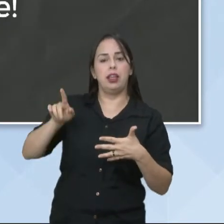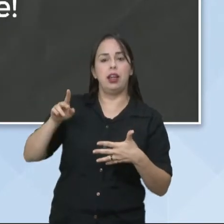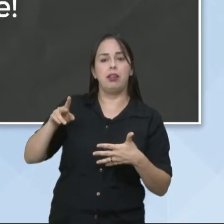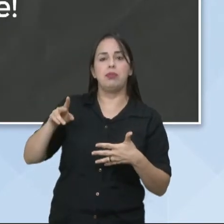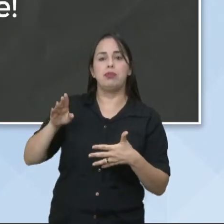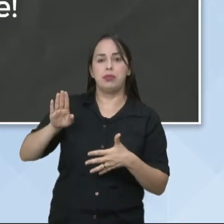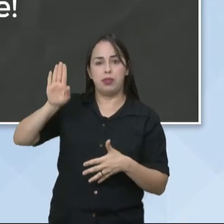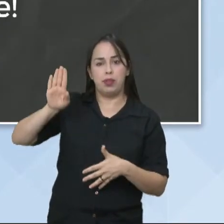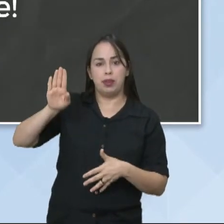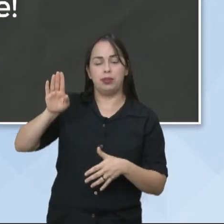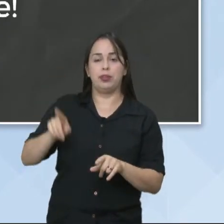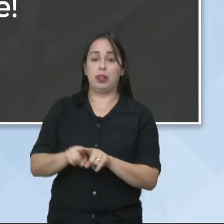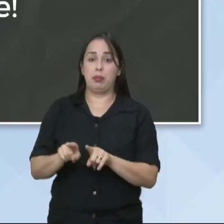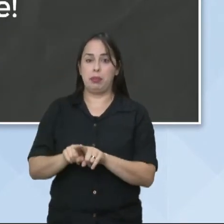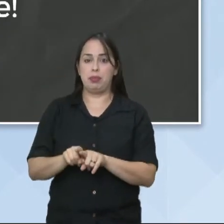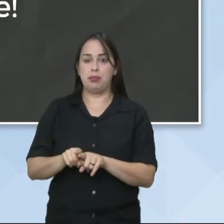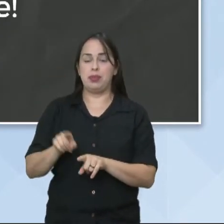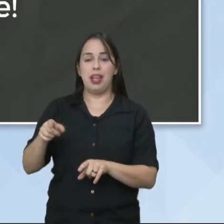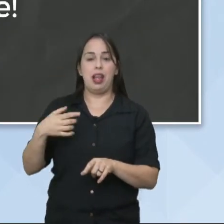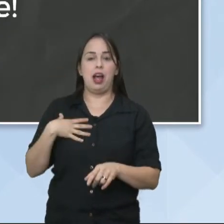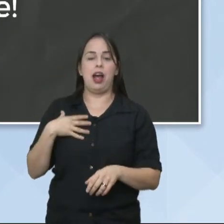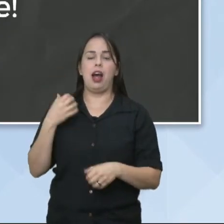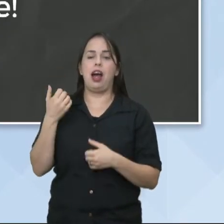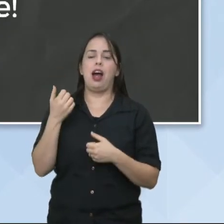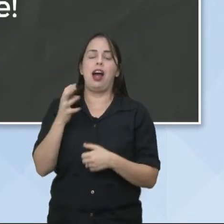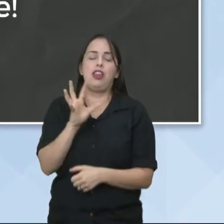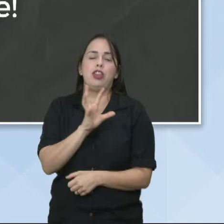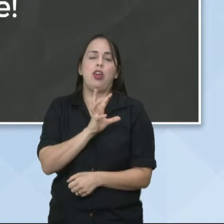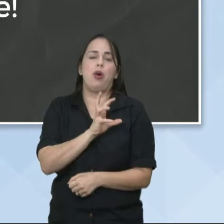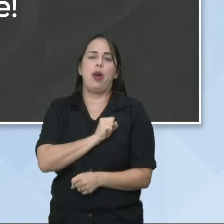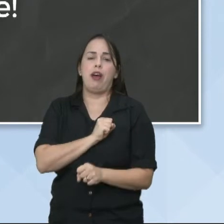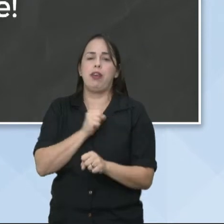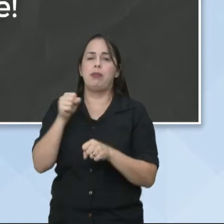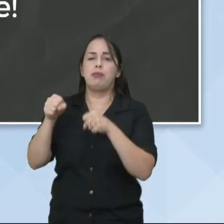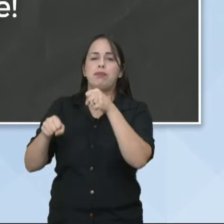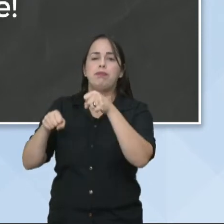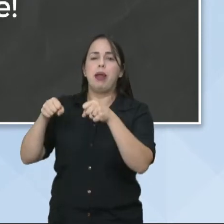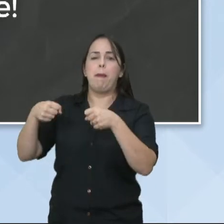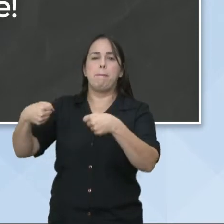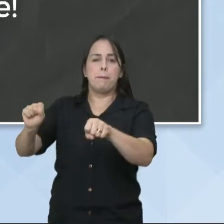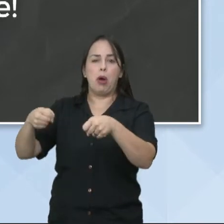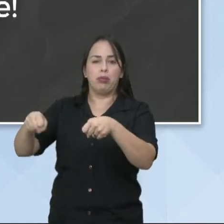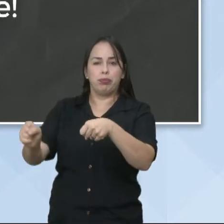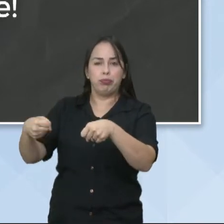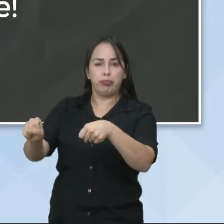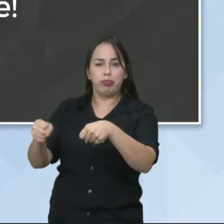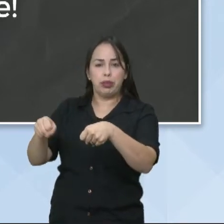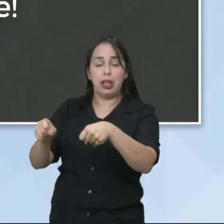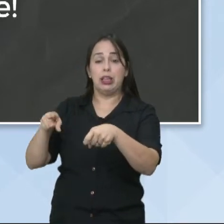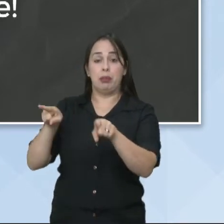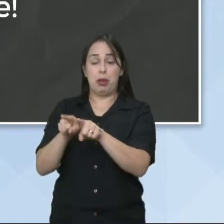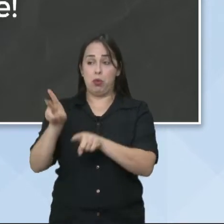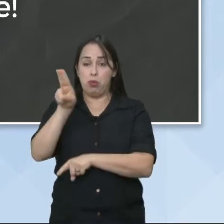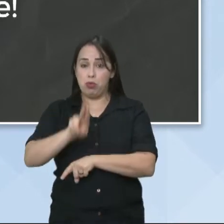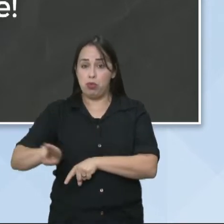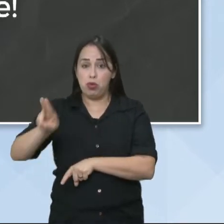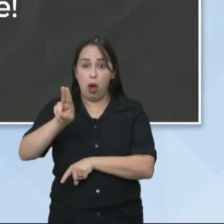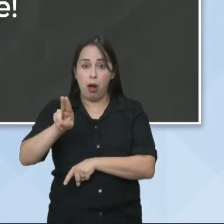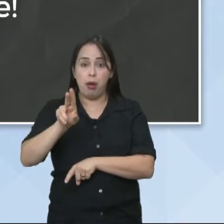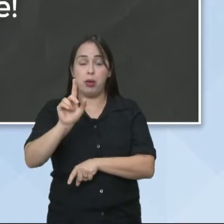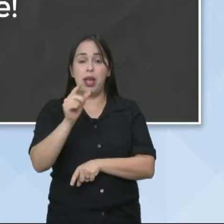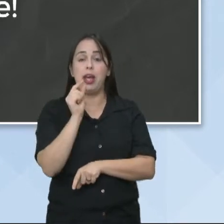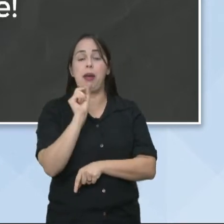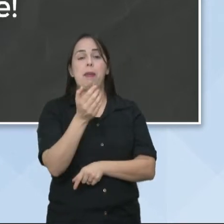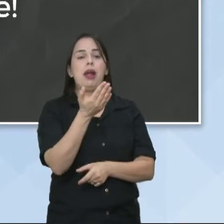dele. Adorava seu triciclo, que foi usado várias vezes nas campanhas para arrecadar alimentos.